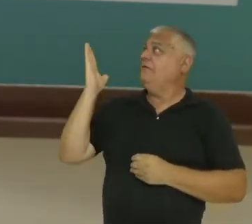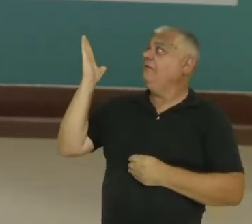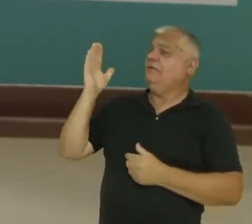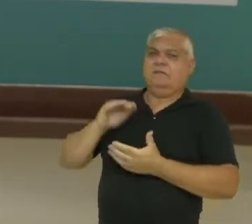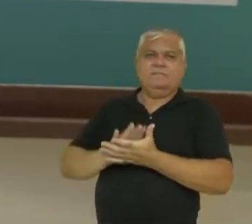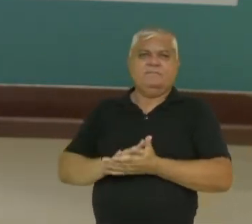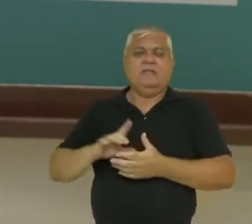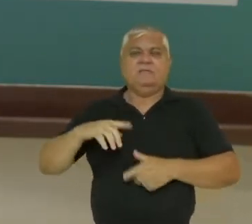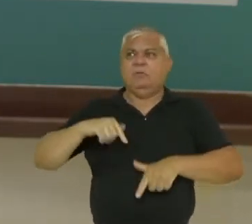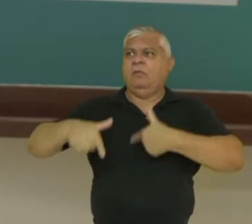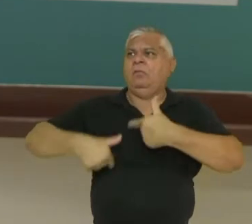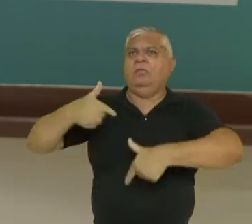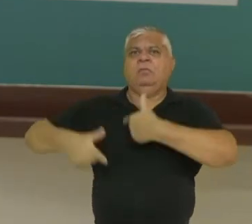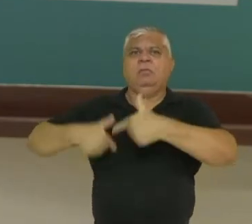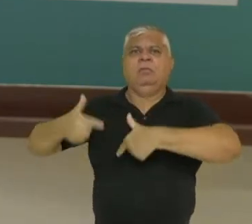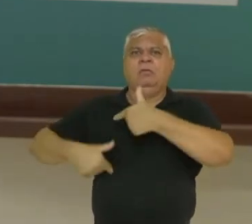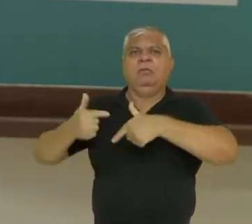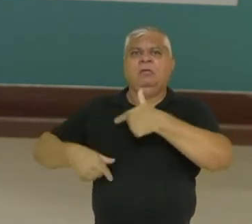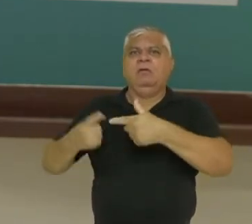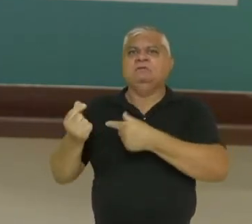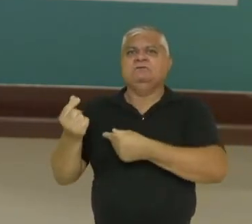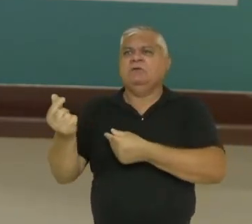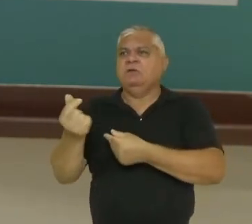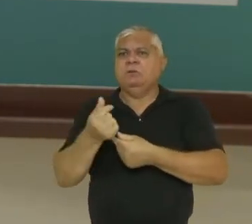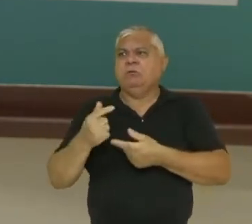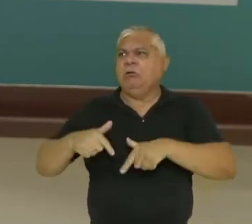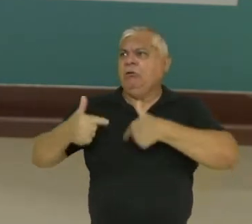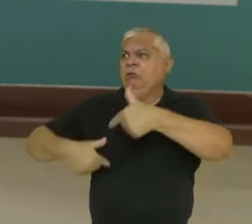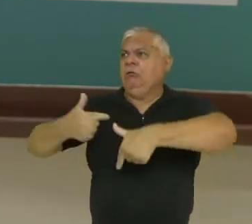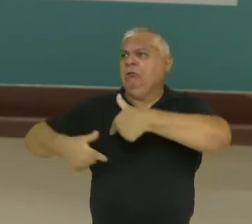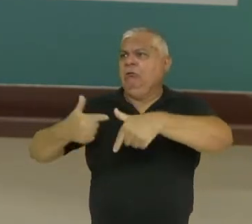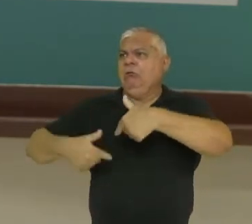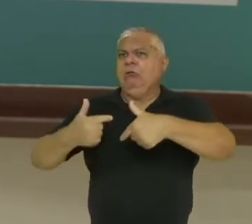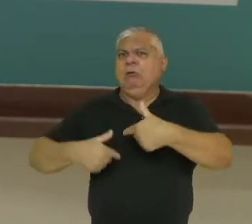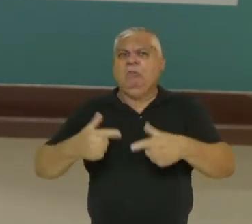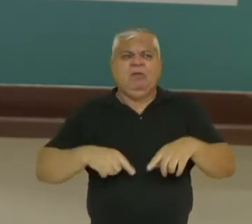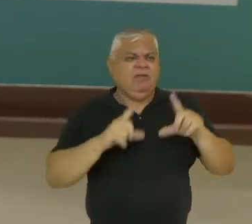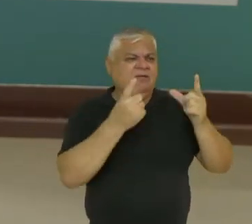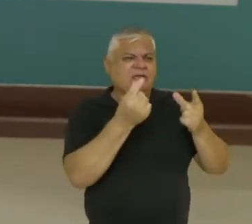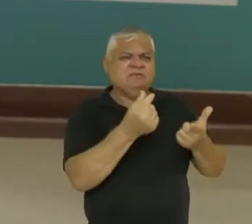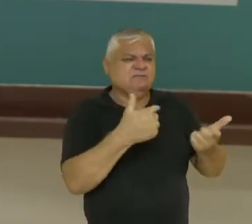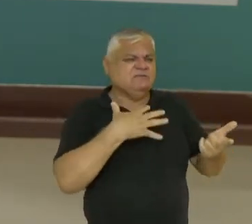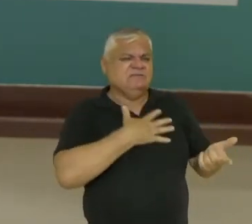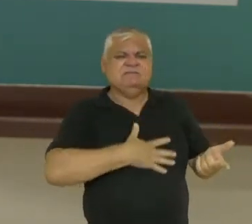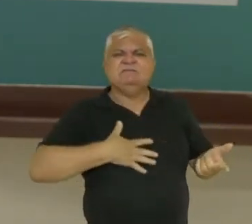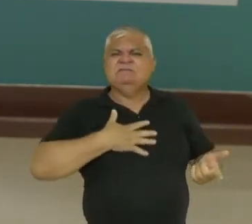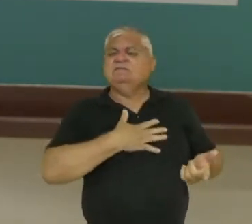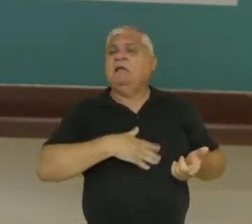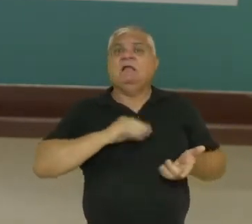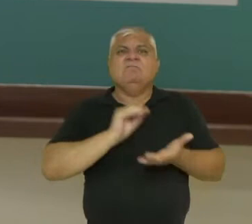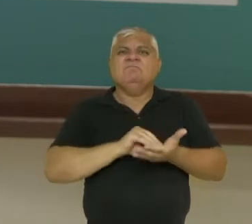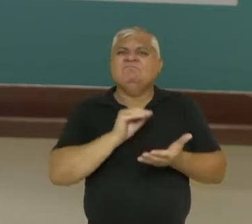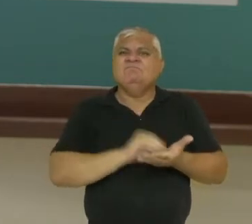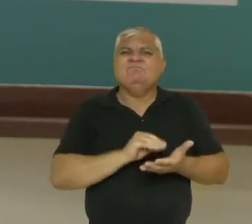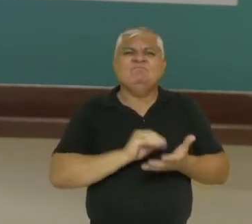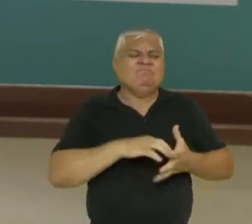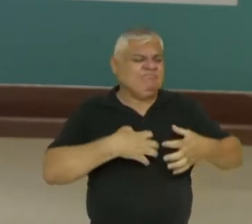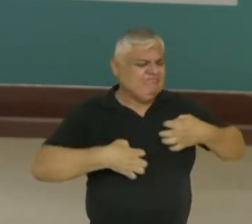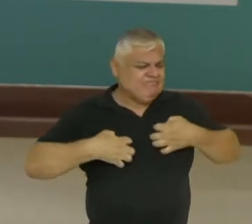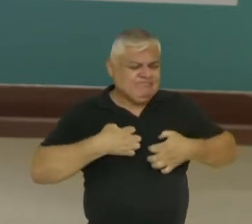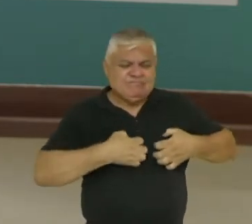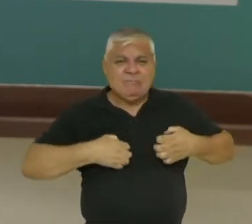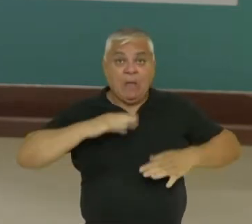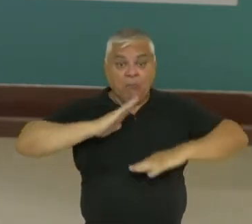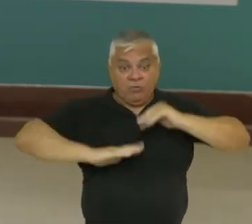de dinheiro e o dinheiro acaba não trazendo uma satisfação pessoal e